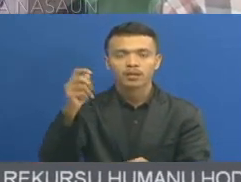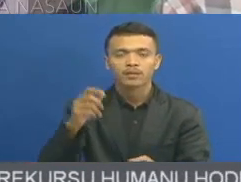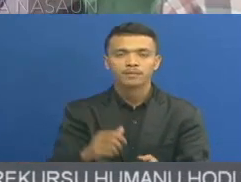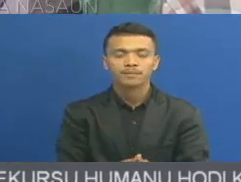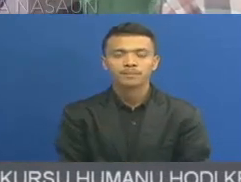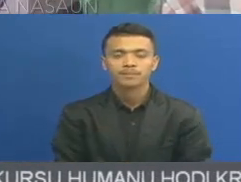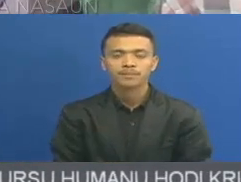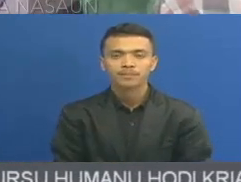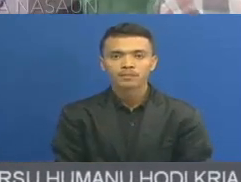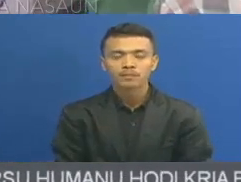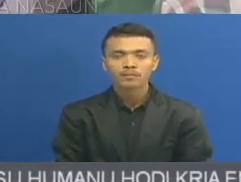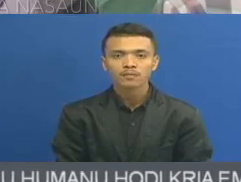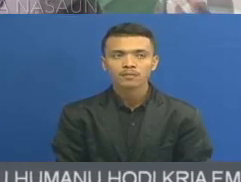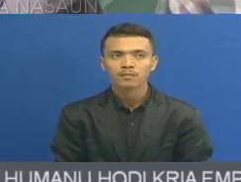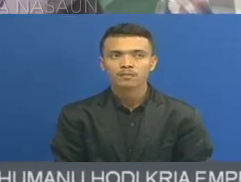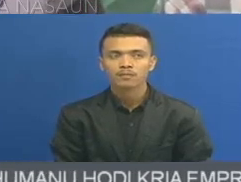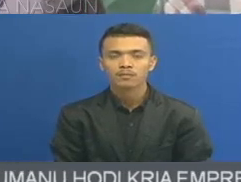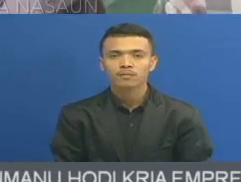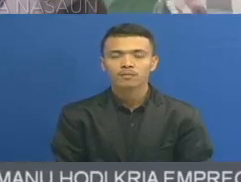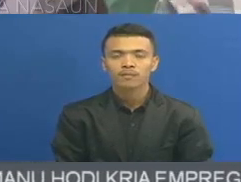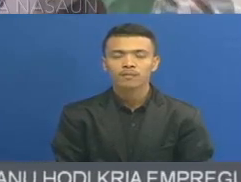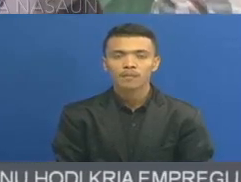Timor e a Labuan Bajo.